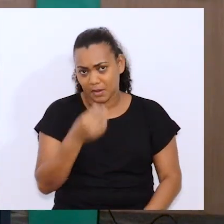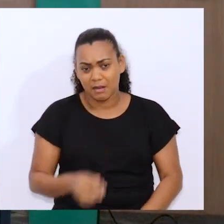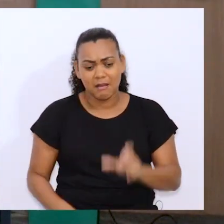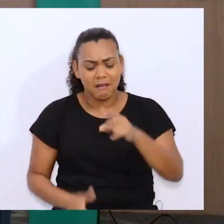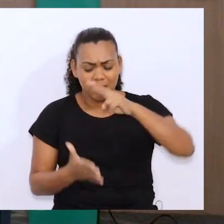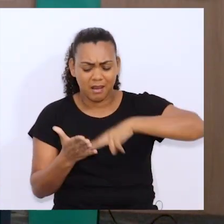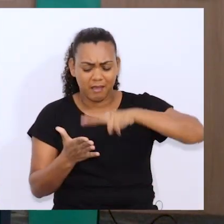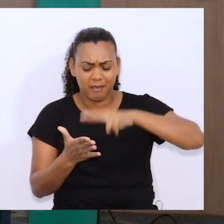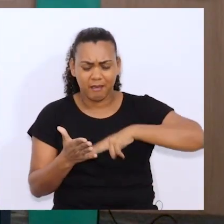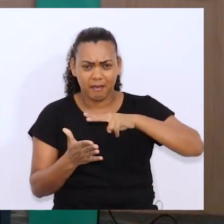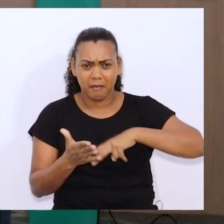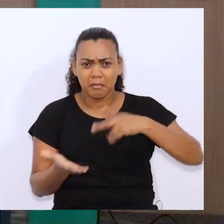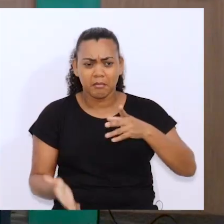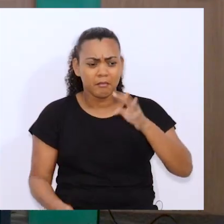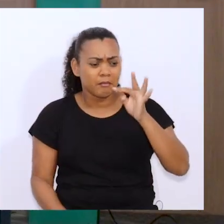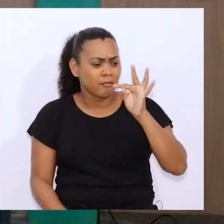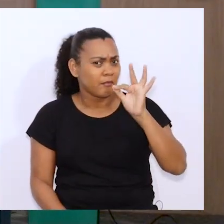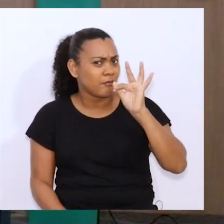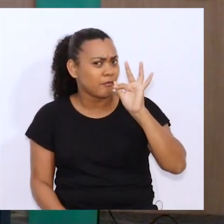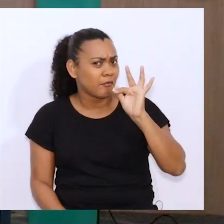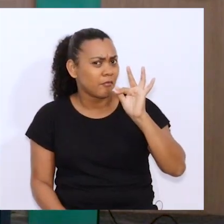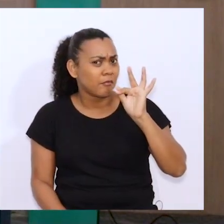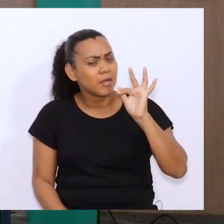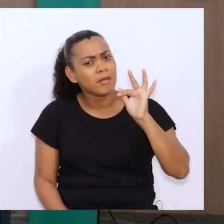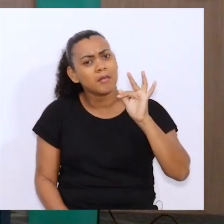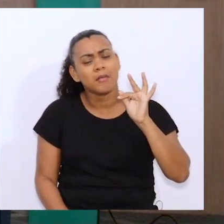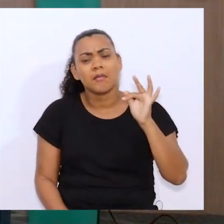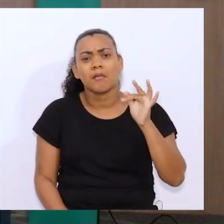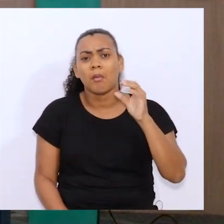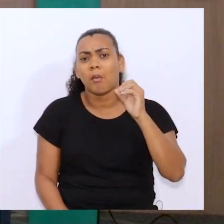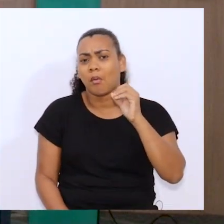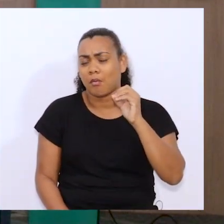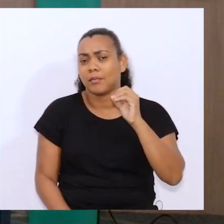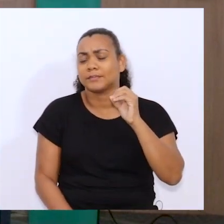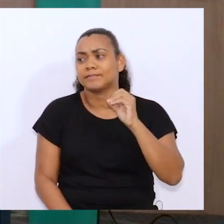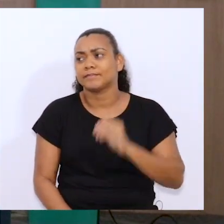For. Qual a letra que vamos colocar agora? O O.